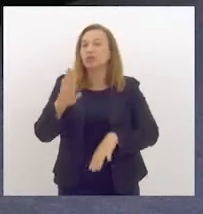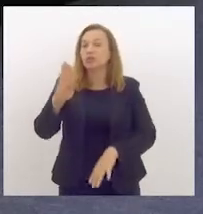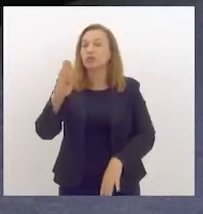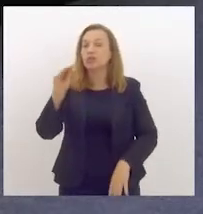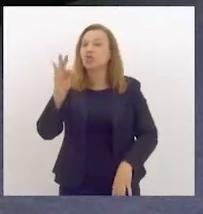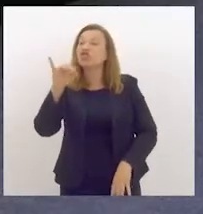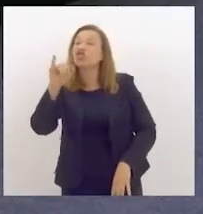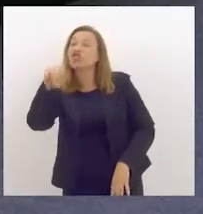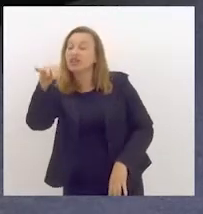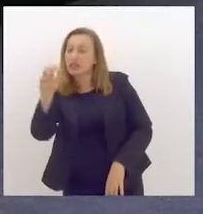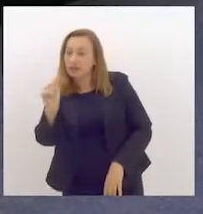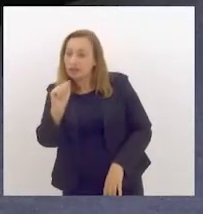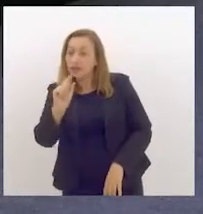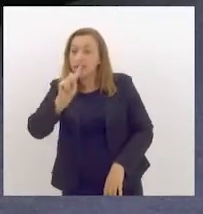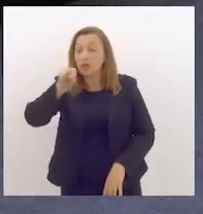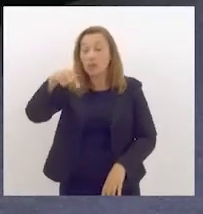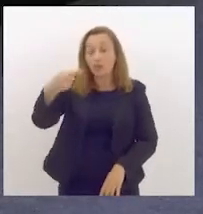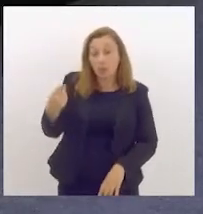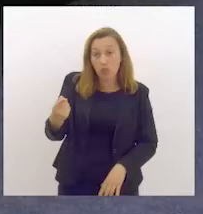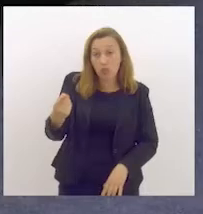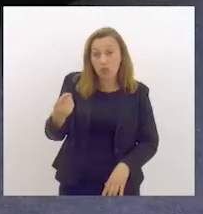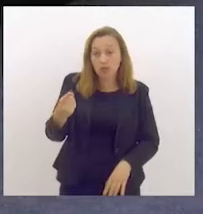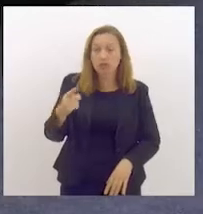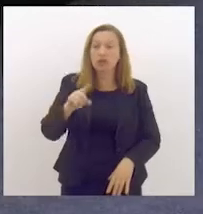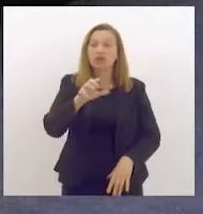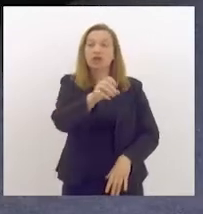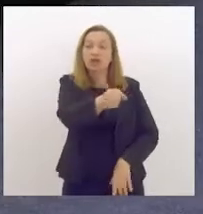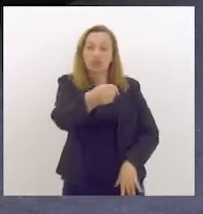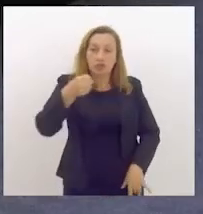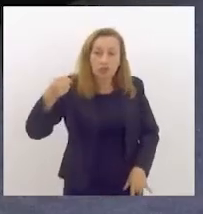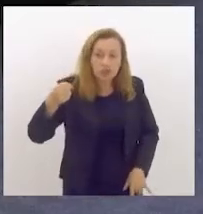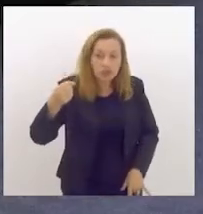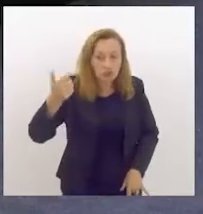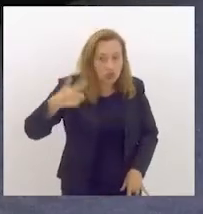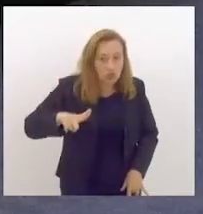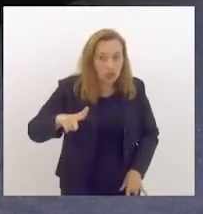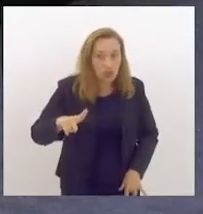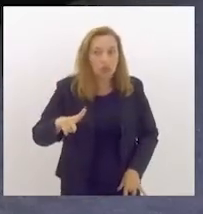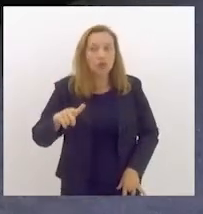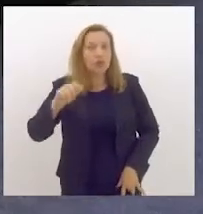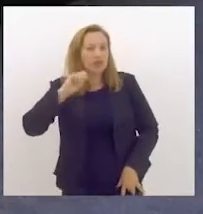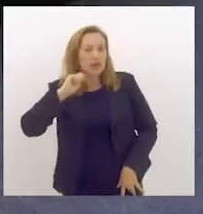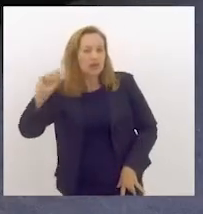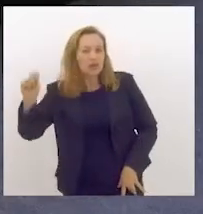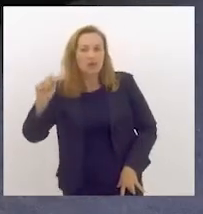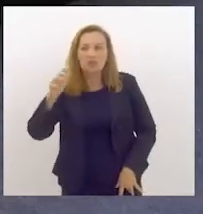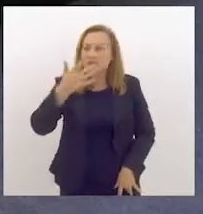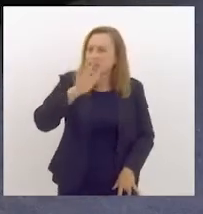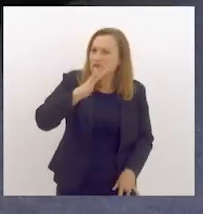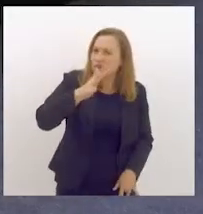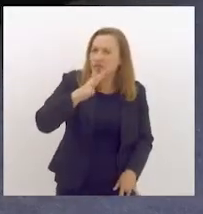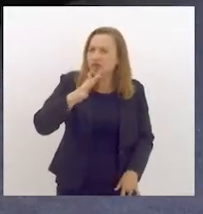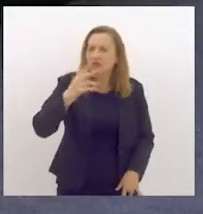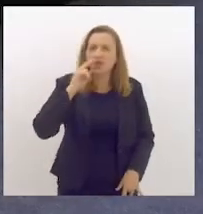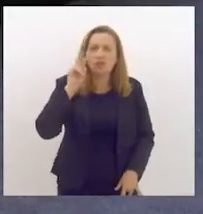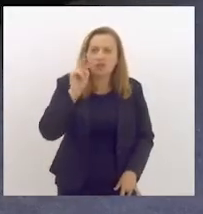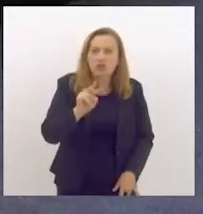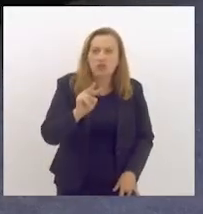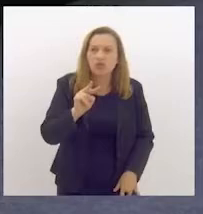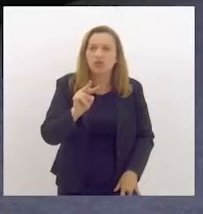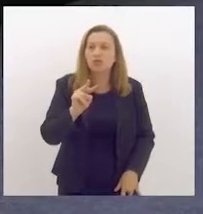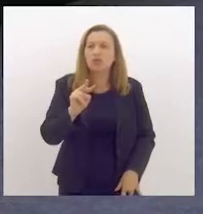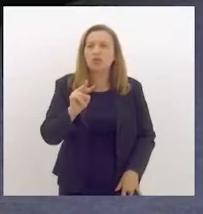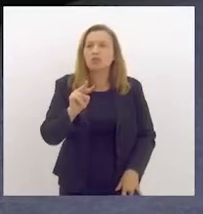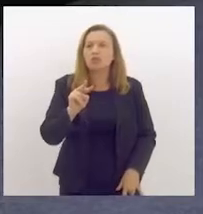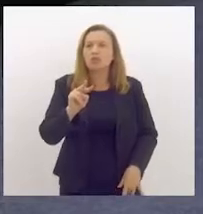municipal depois da segunda vez já em meados de Abril ele teve ali